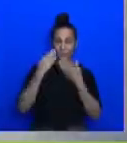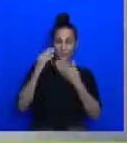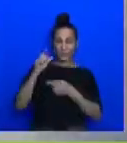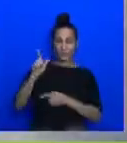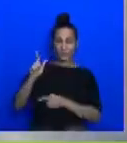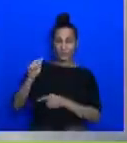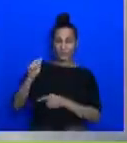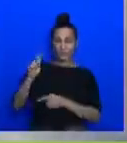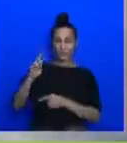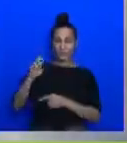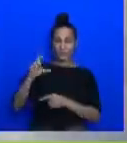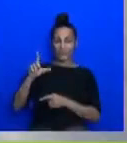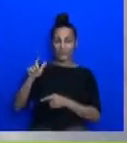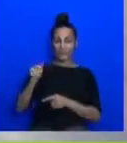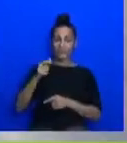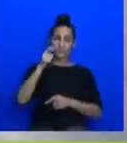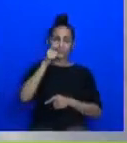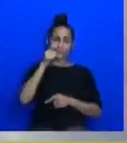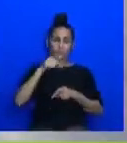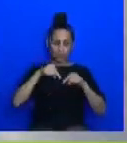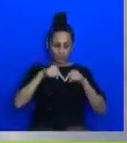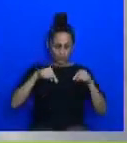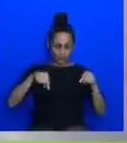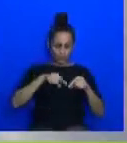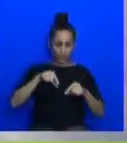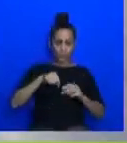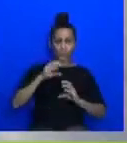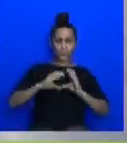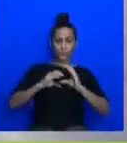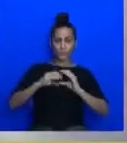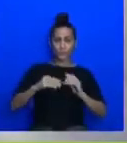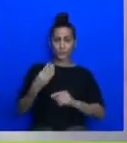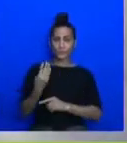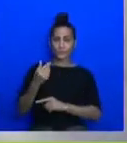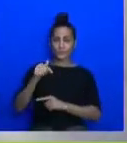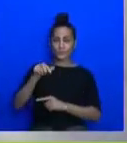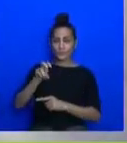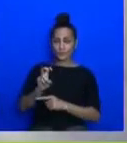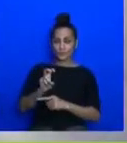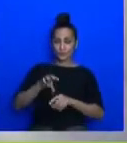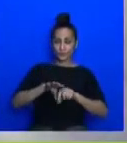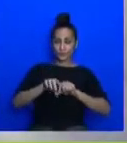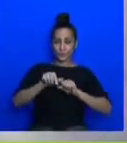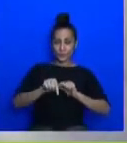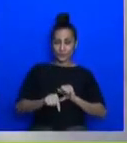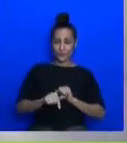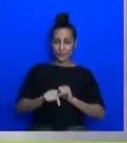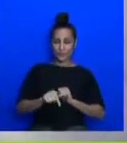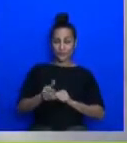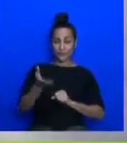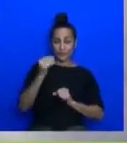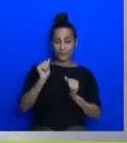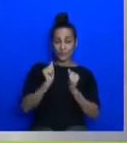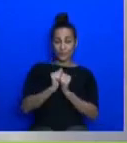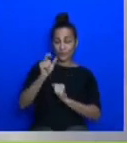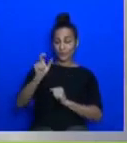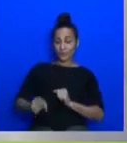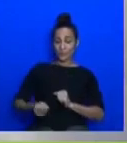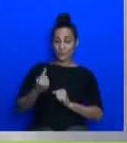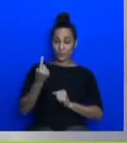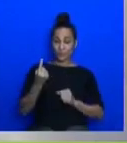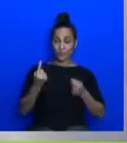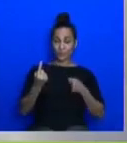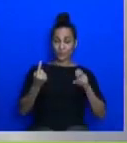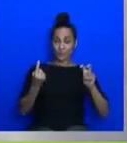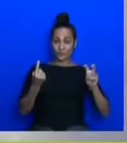Obrigado, Gabriela. Vamos confirmar os números sorteados no concurso 475 do Super 7. Confira comigo na coluna